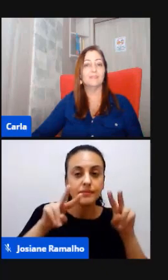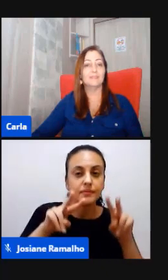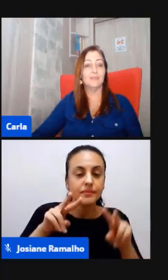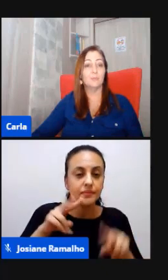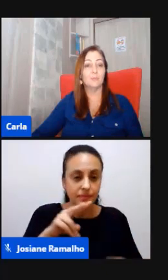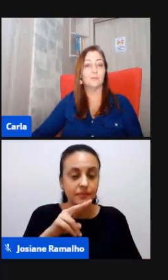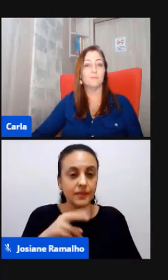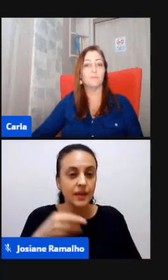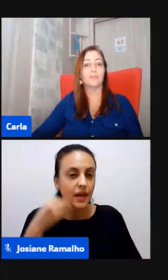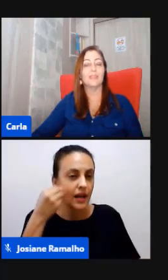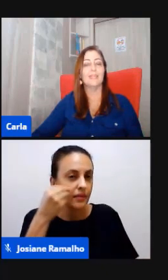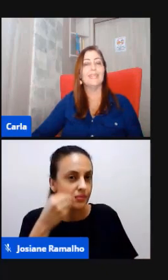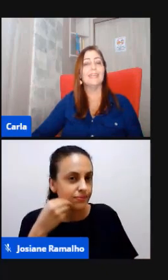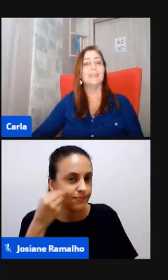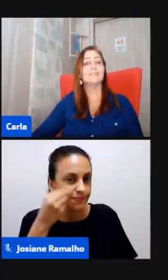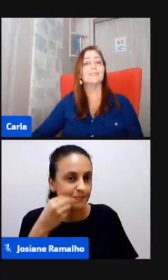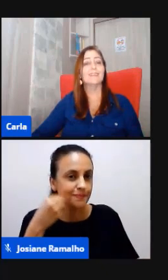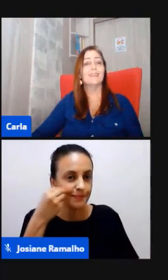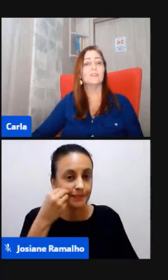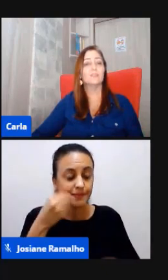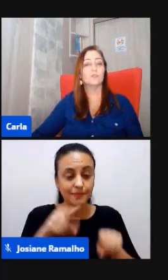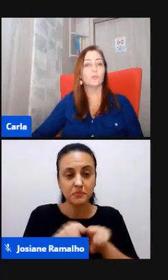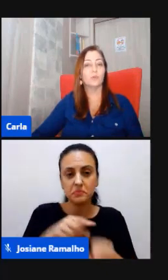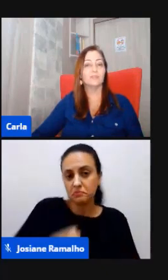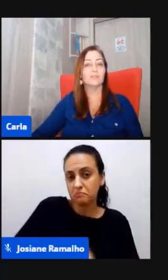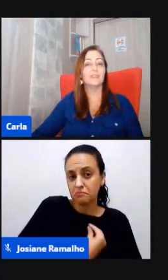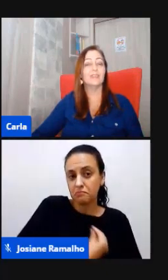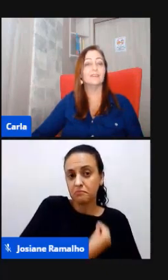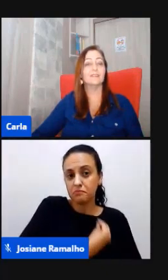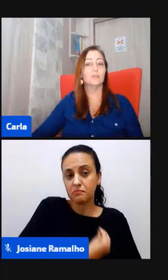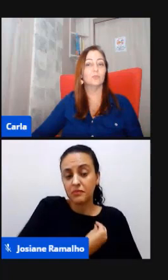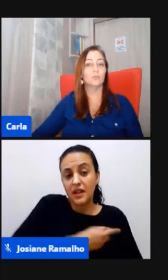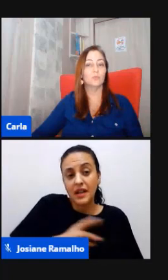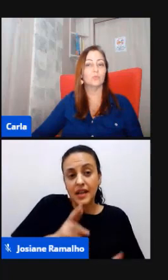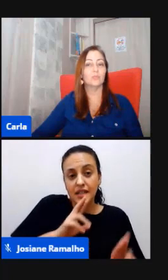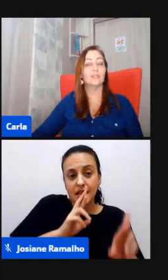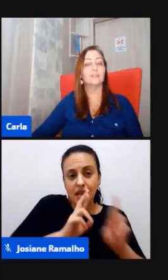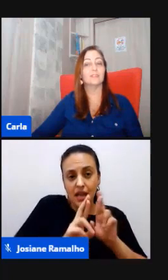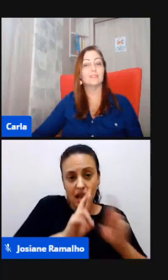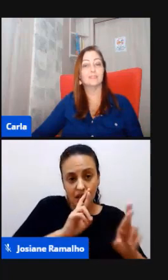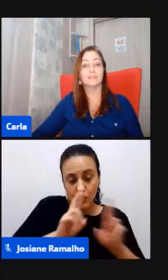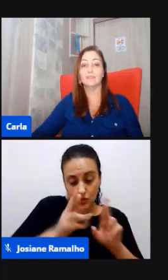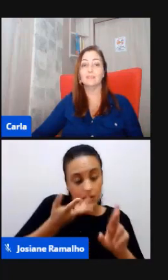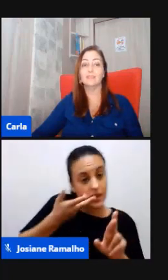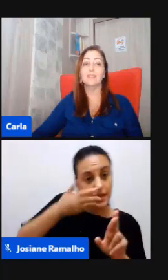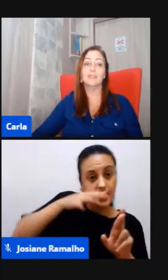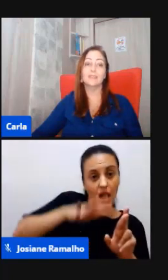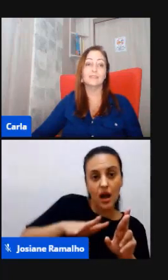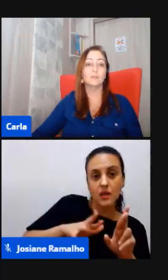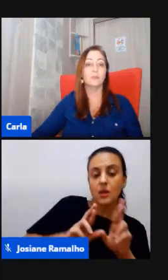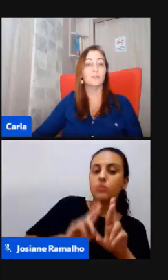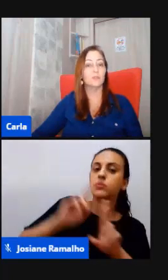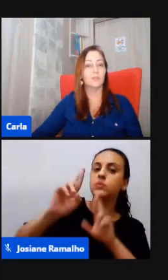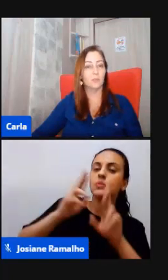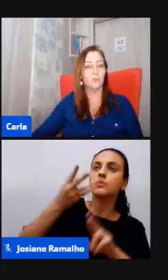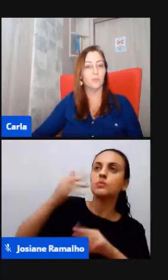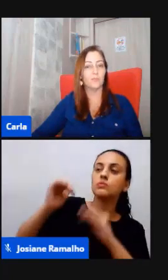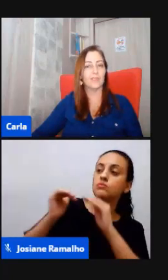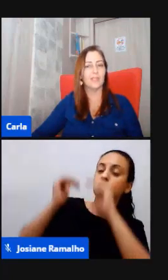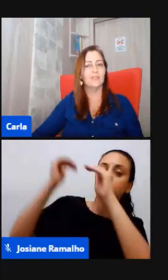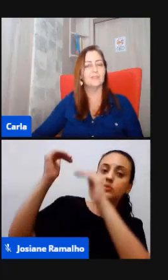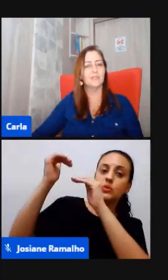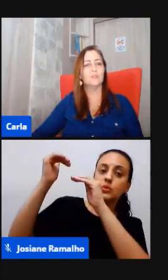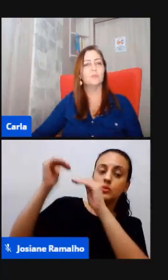presencia, participa. E nessas relações criança-adulto, criança-criança e